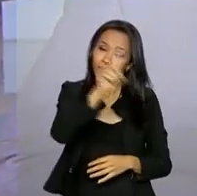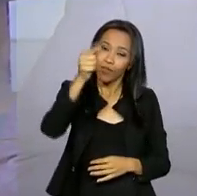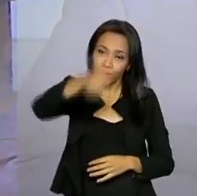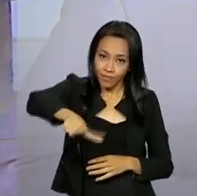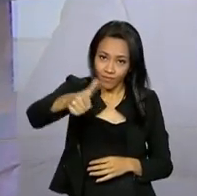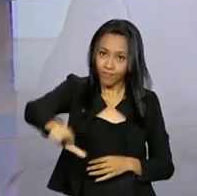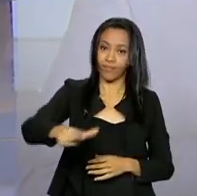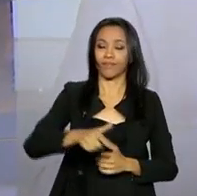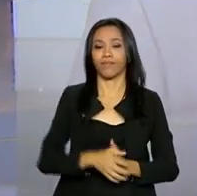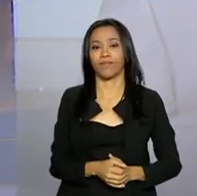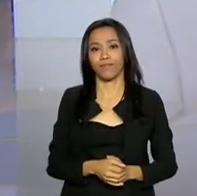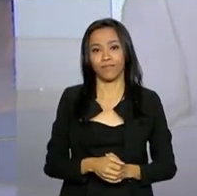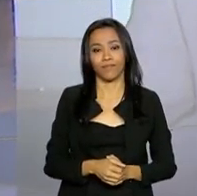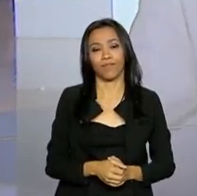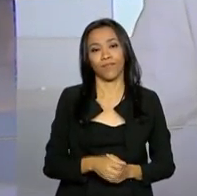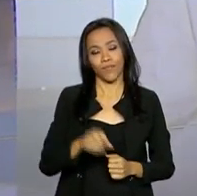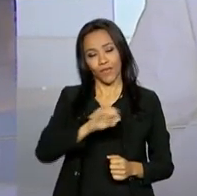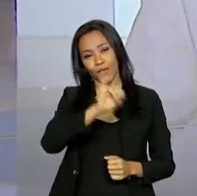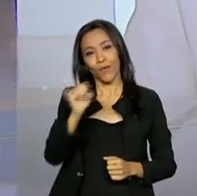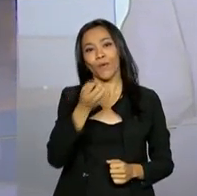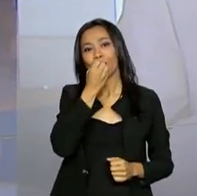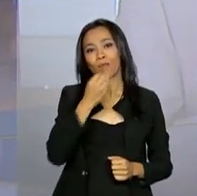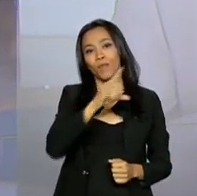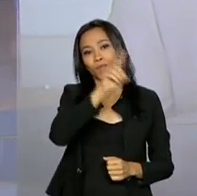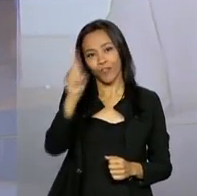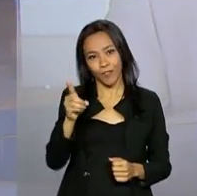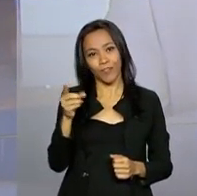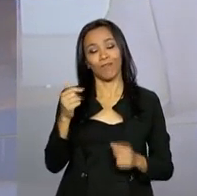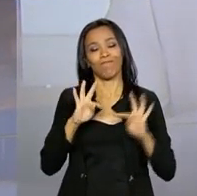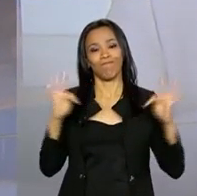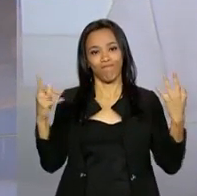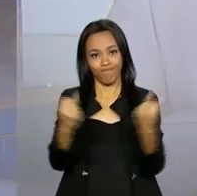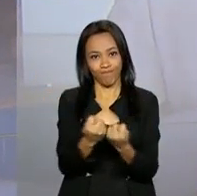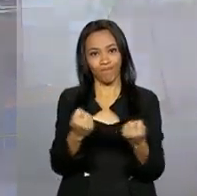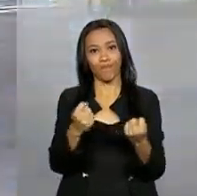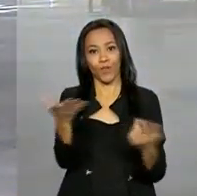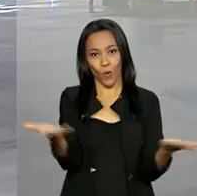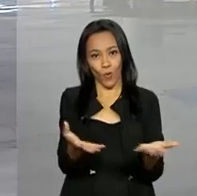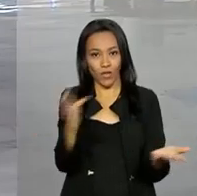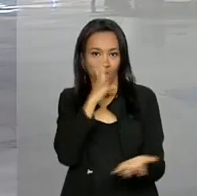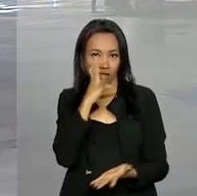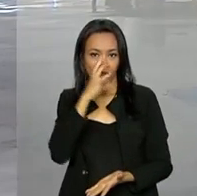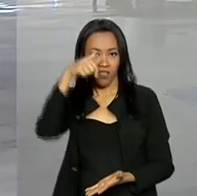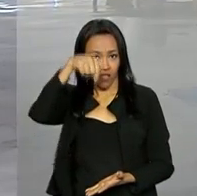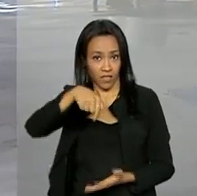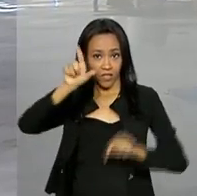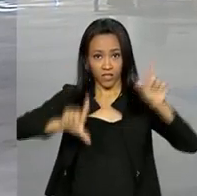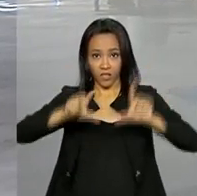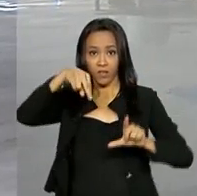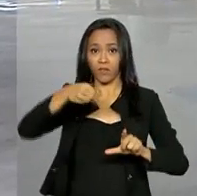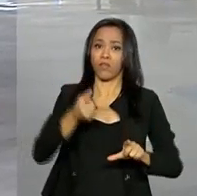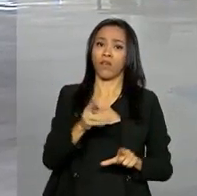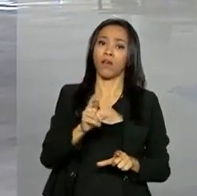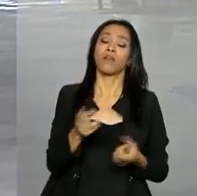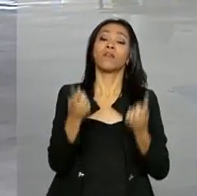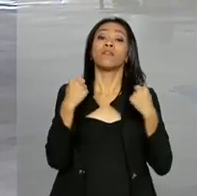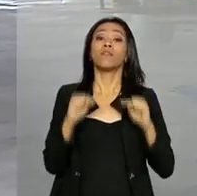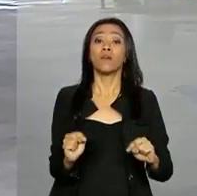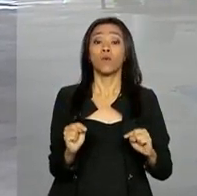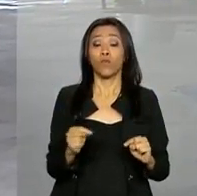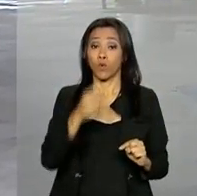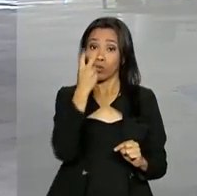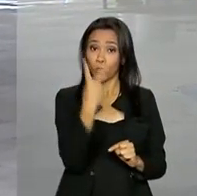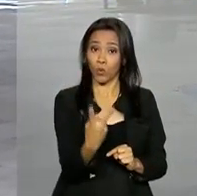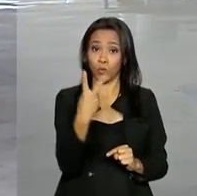você também mais uma vez bom dia a todos que nos assistem na tv nbr olha só foram duas